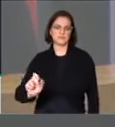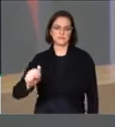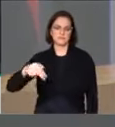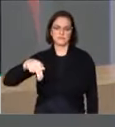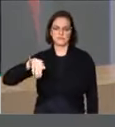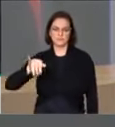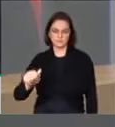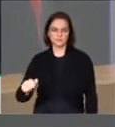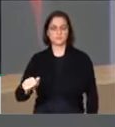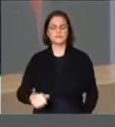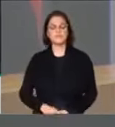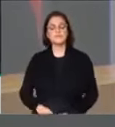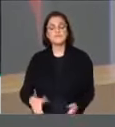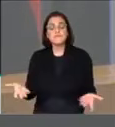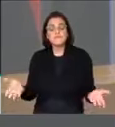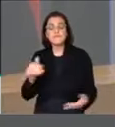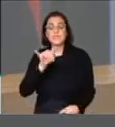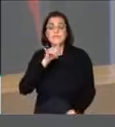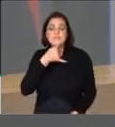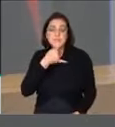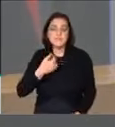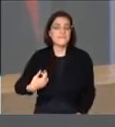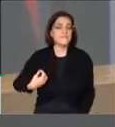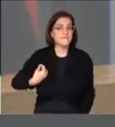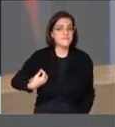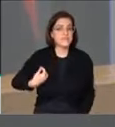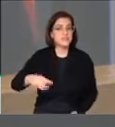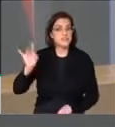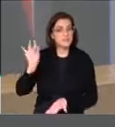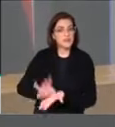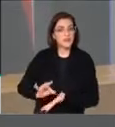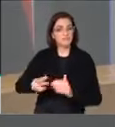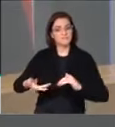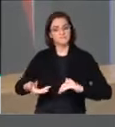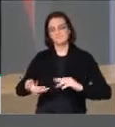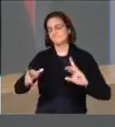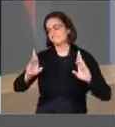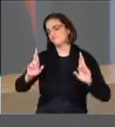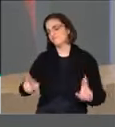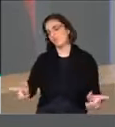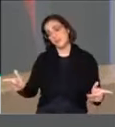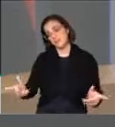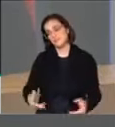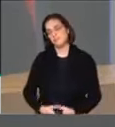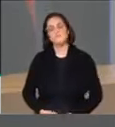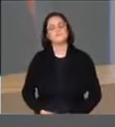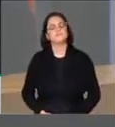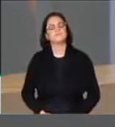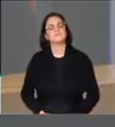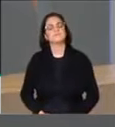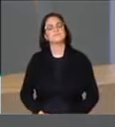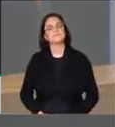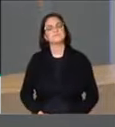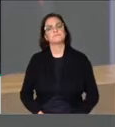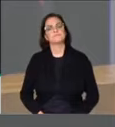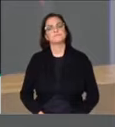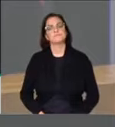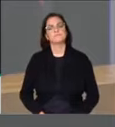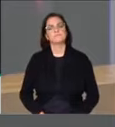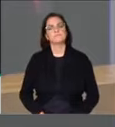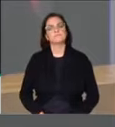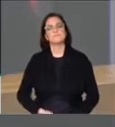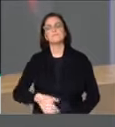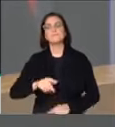Infelizmente, a vida real no Congresso Nacional é diferente. E nós não conseguimos,